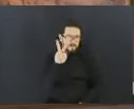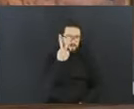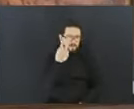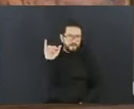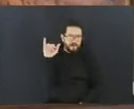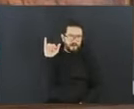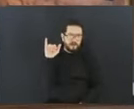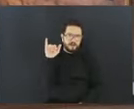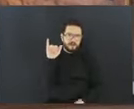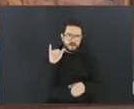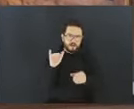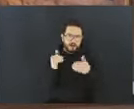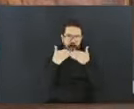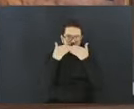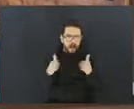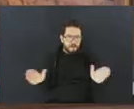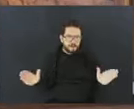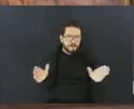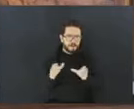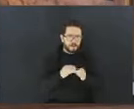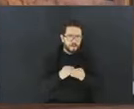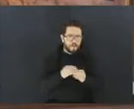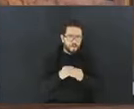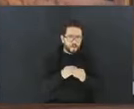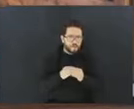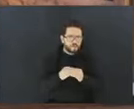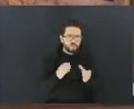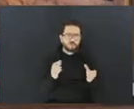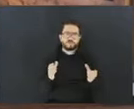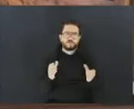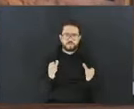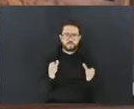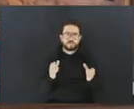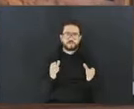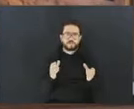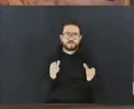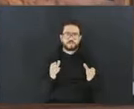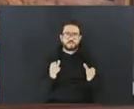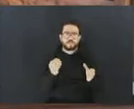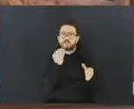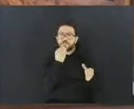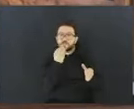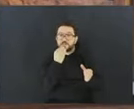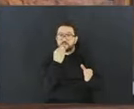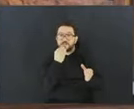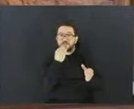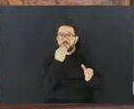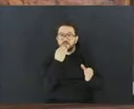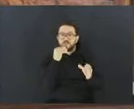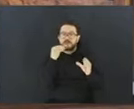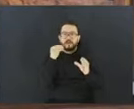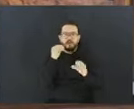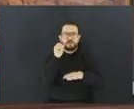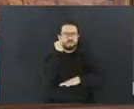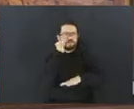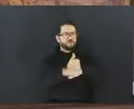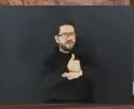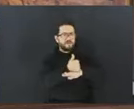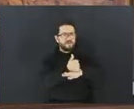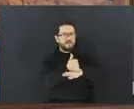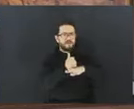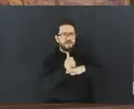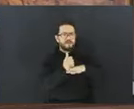concursos e eu não tive a oportunidade de ver se o comandante do Batalhão de Patrulha Escolar está aqui, do BPEC, o